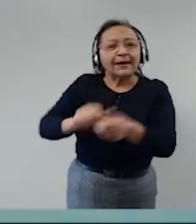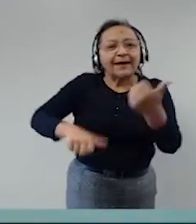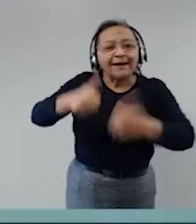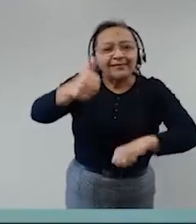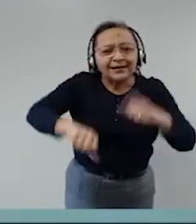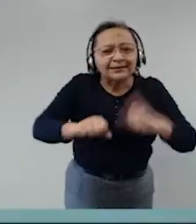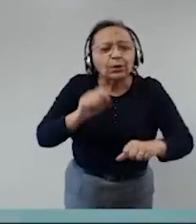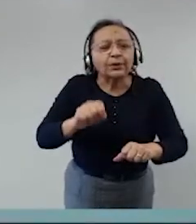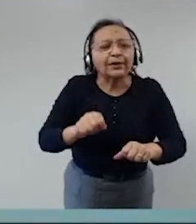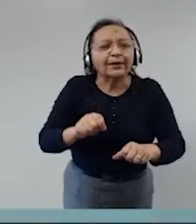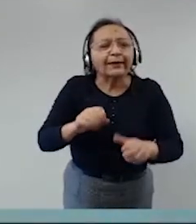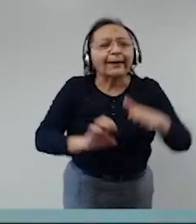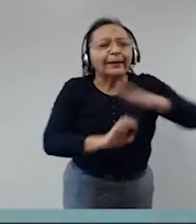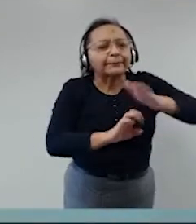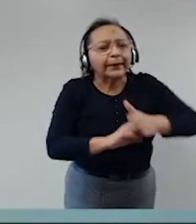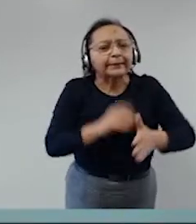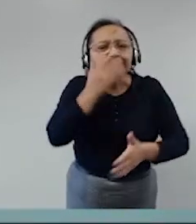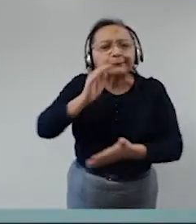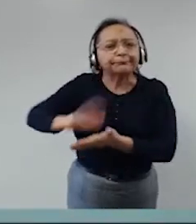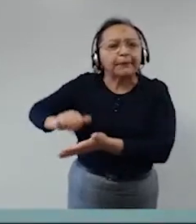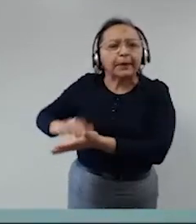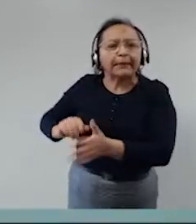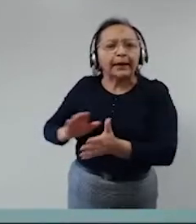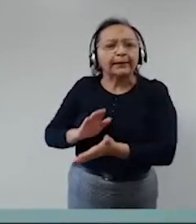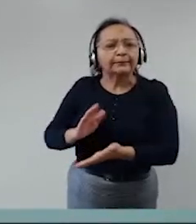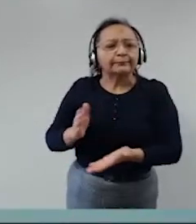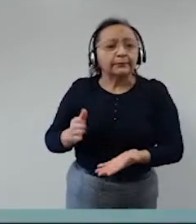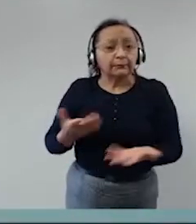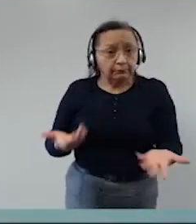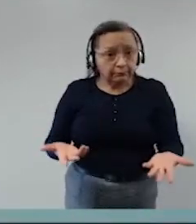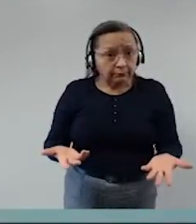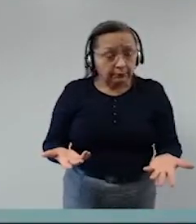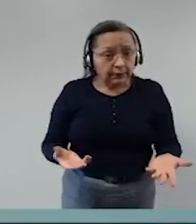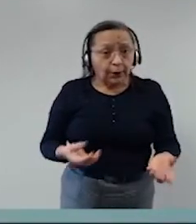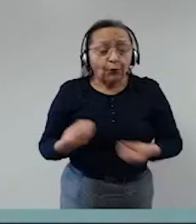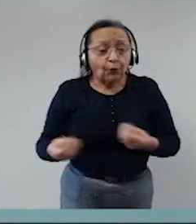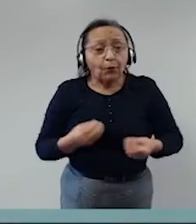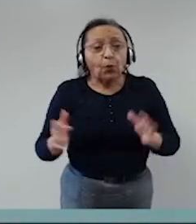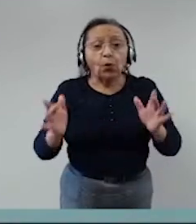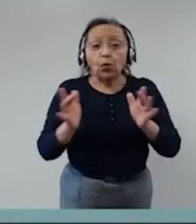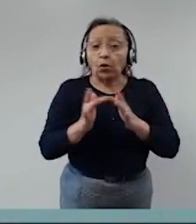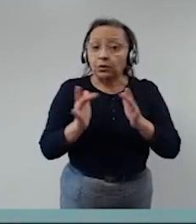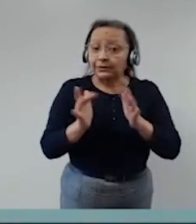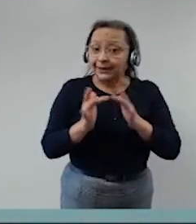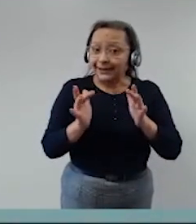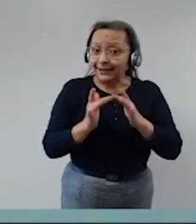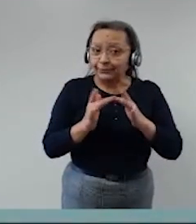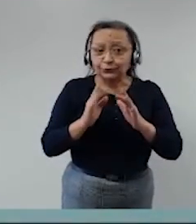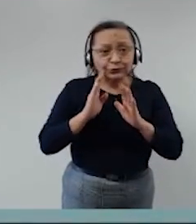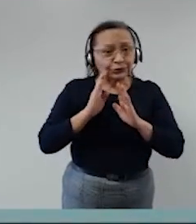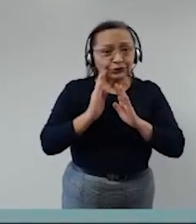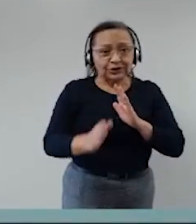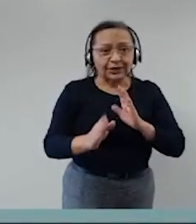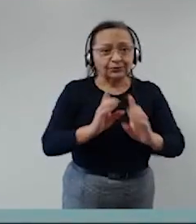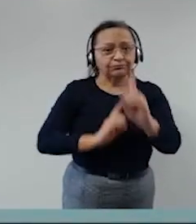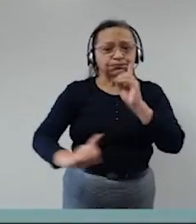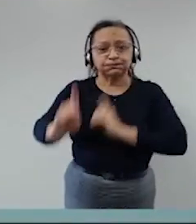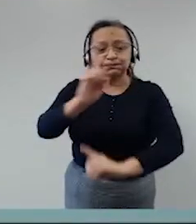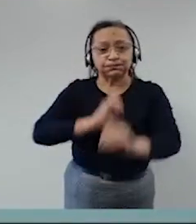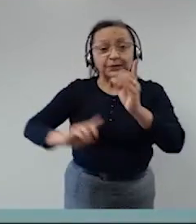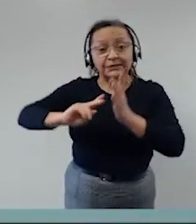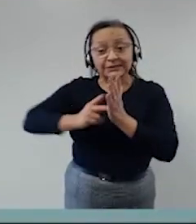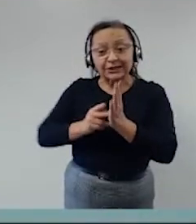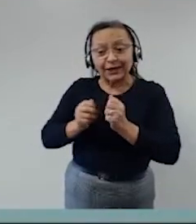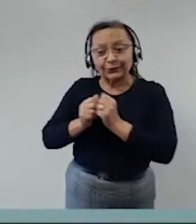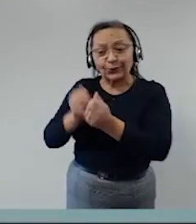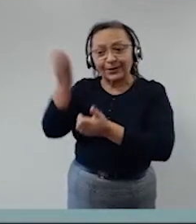ser pago pelo empregador. Como era a relação do empregador, o contato direto e fundamental do sindicato com o trabalhador